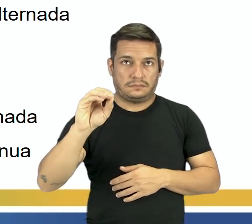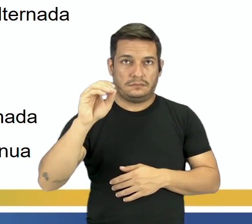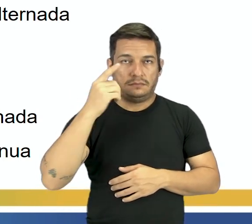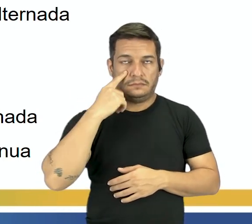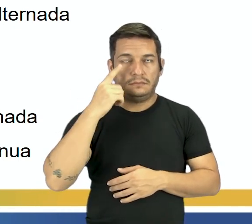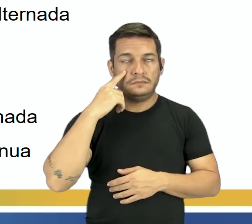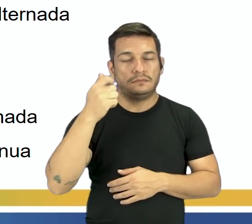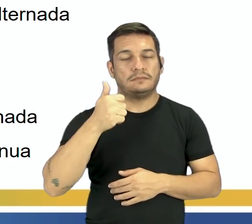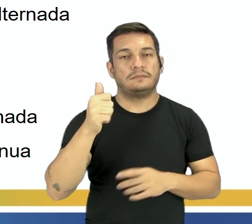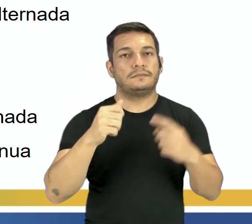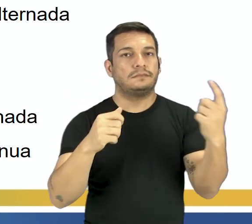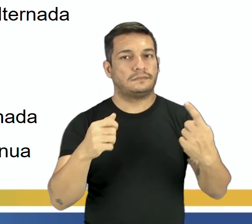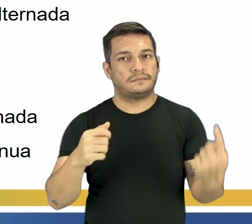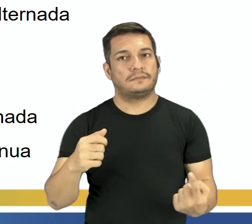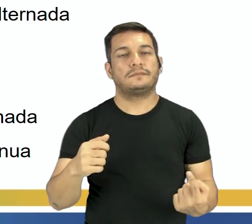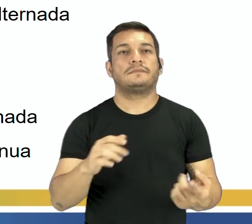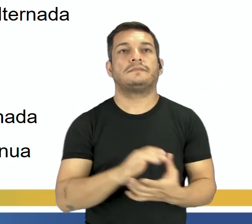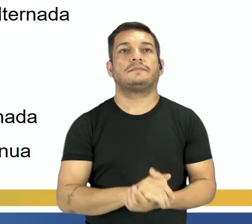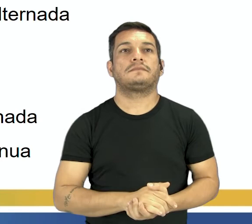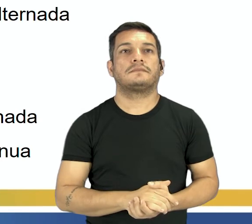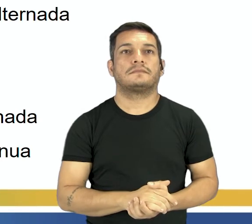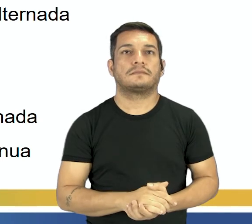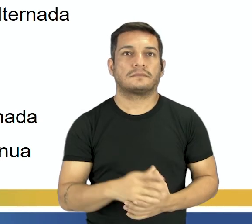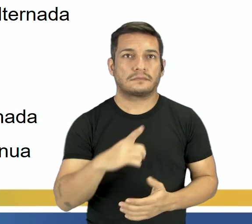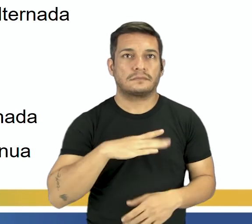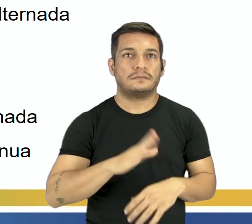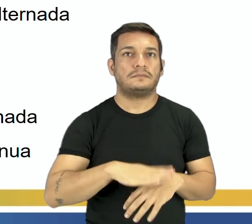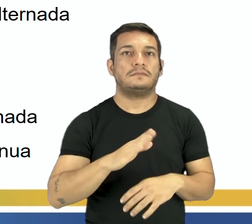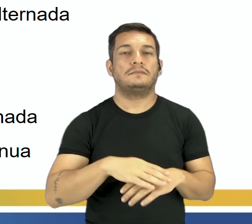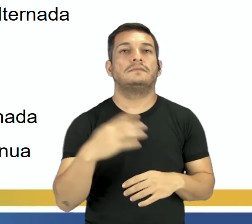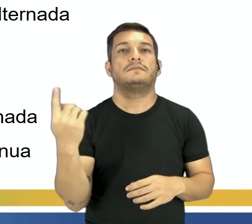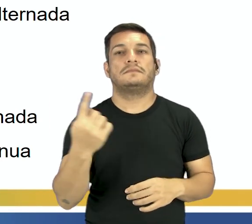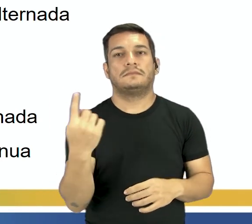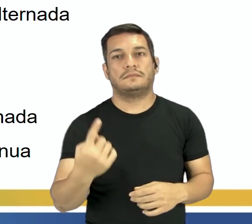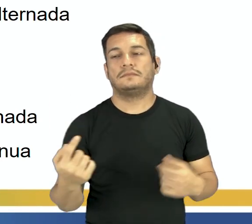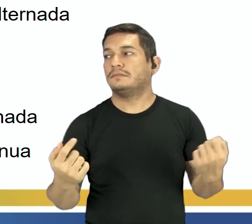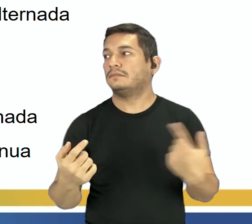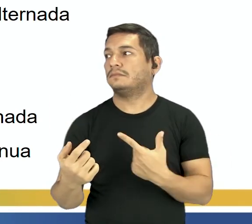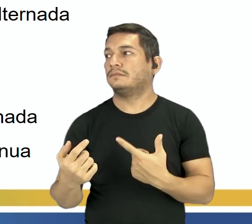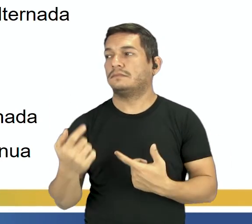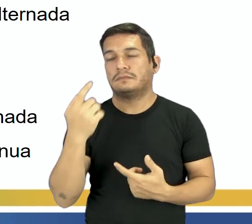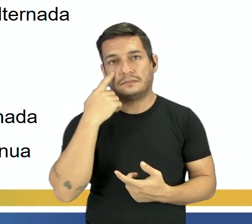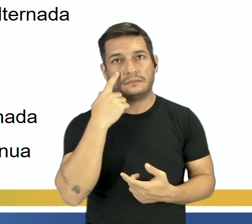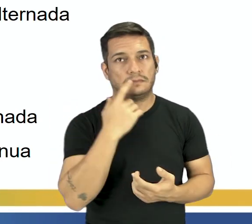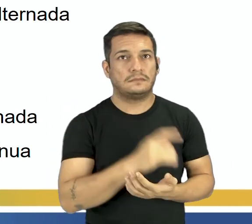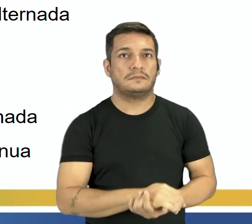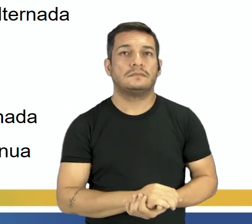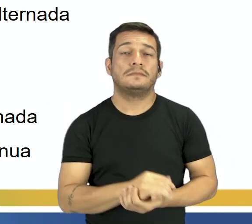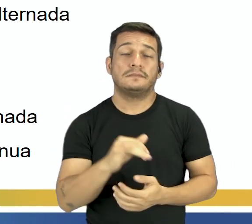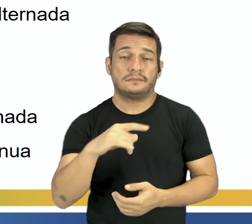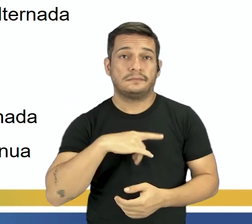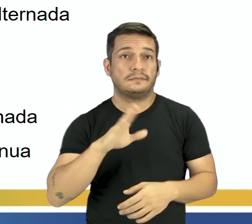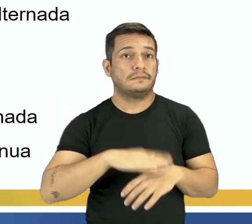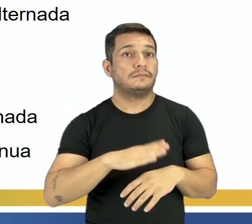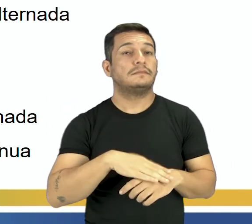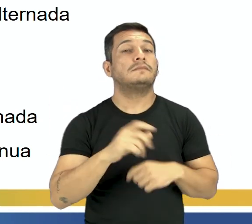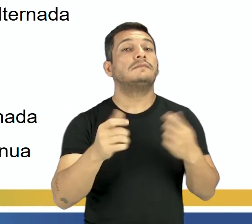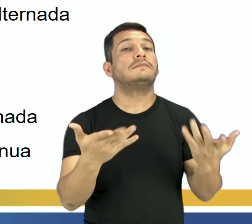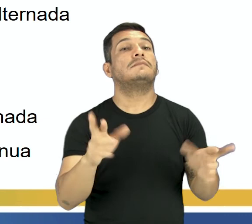seja, a primeira bobina, ela tem mais espiras do que o secundário. Então, se ela tem mais espira,